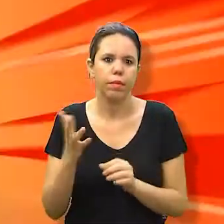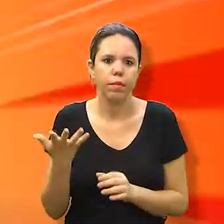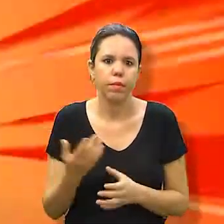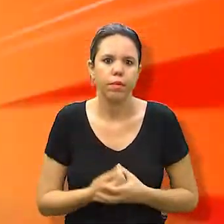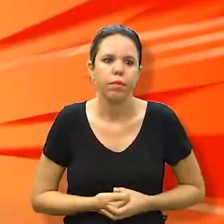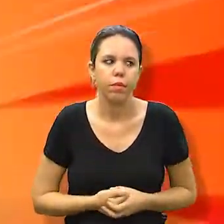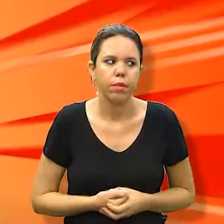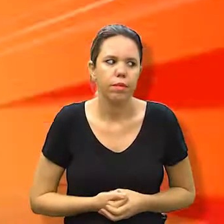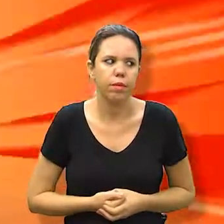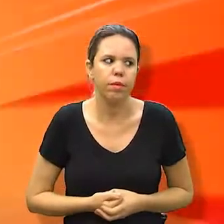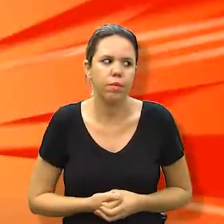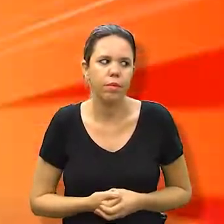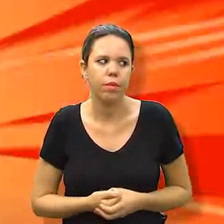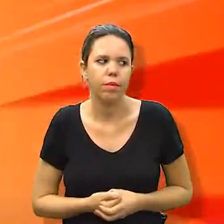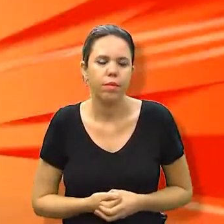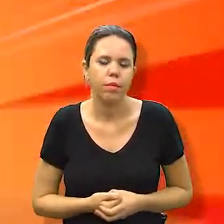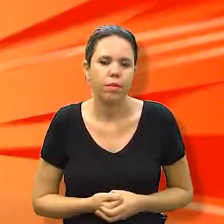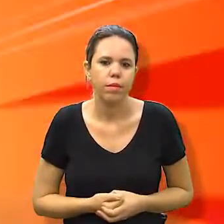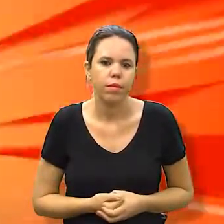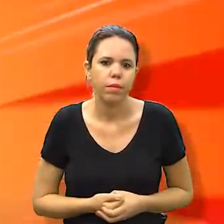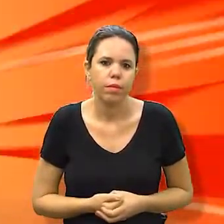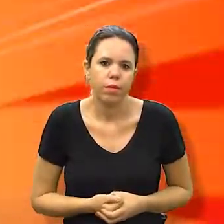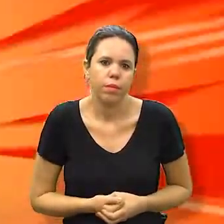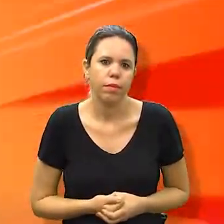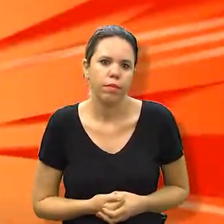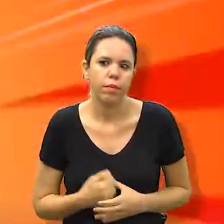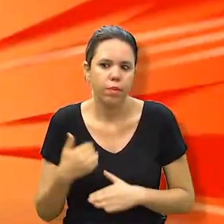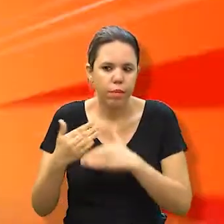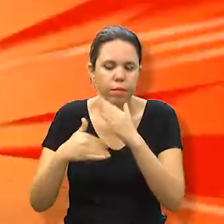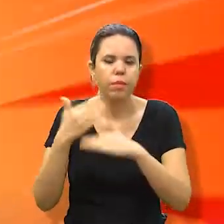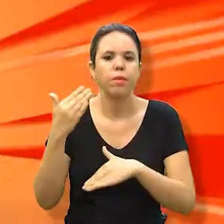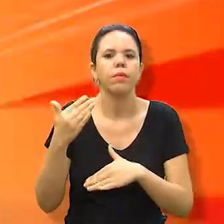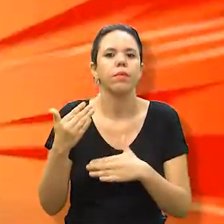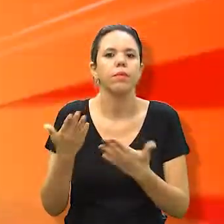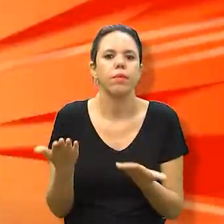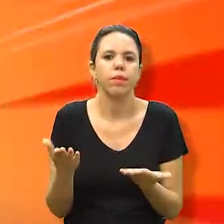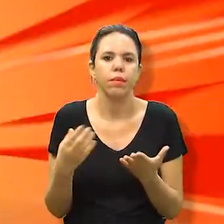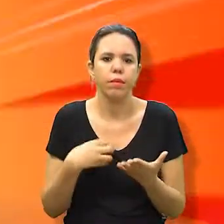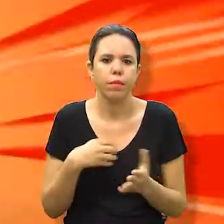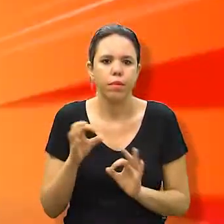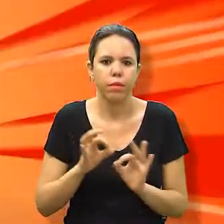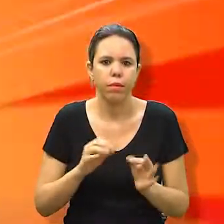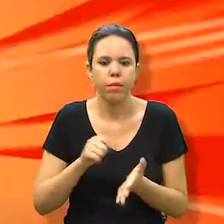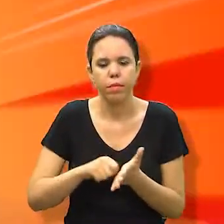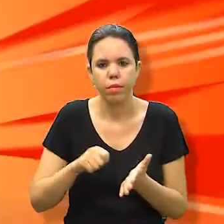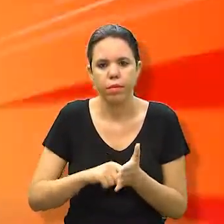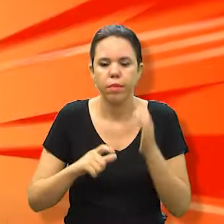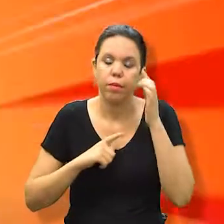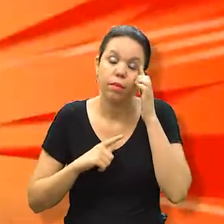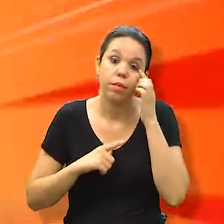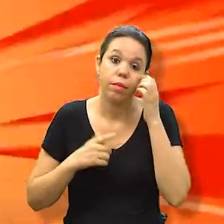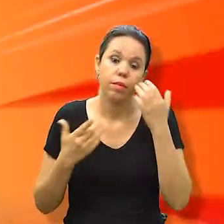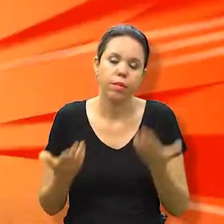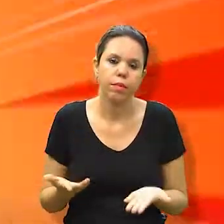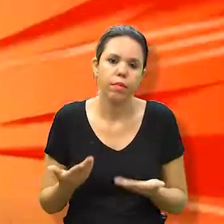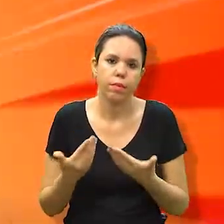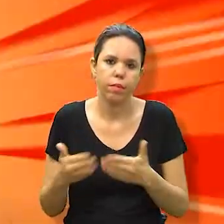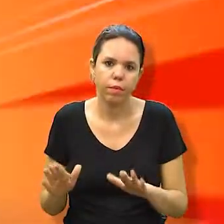vai acontecer. Quer dizer, essa é o desiderato, é a forma que o escritor tem de